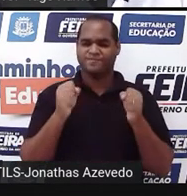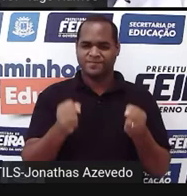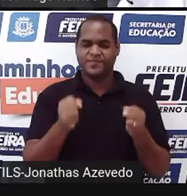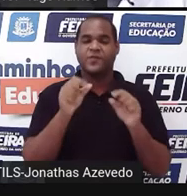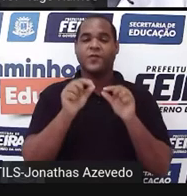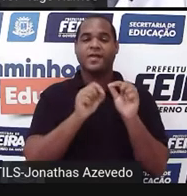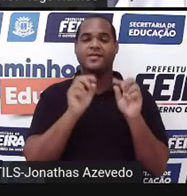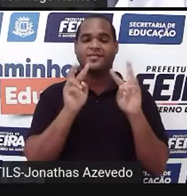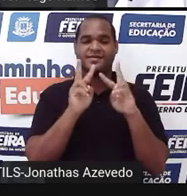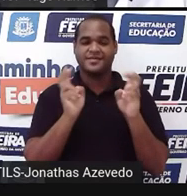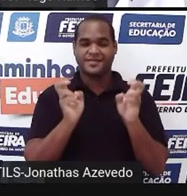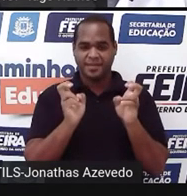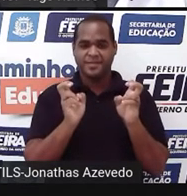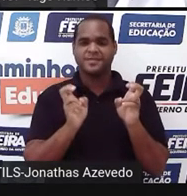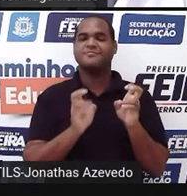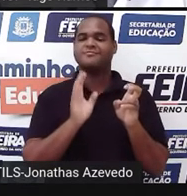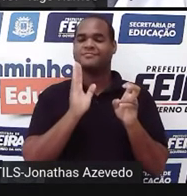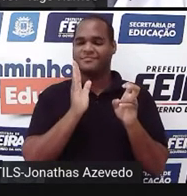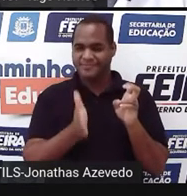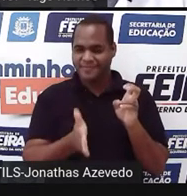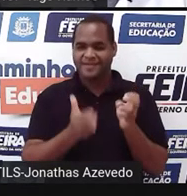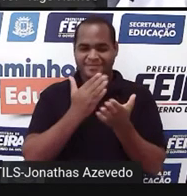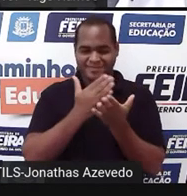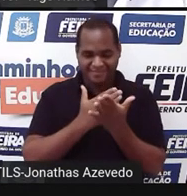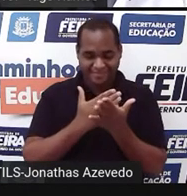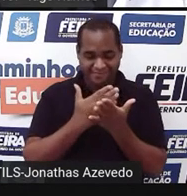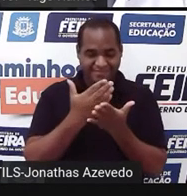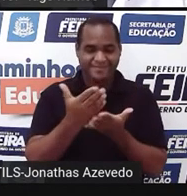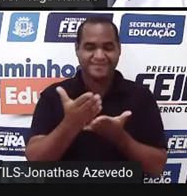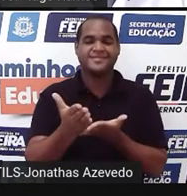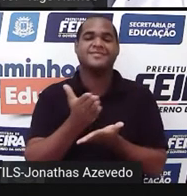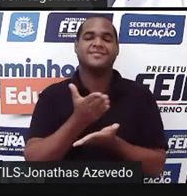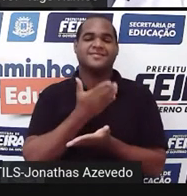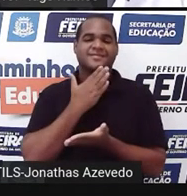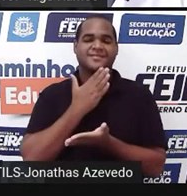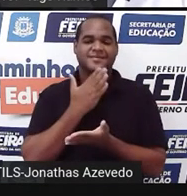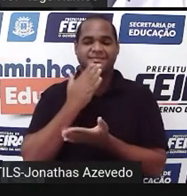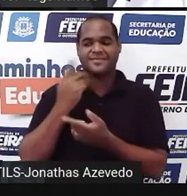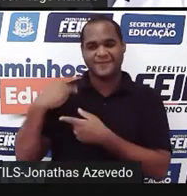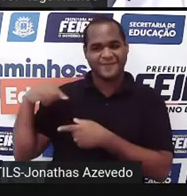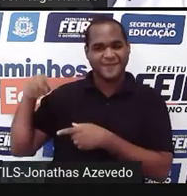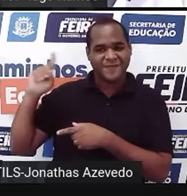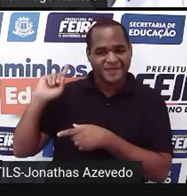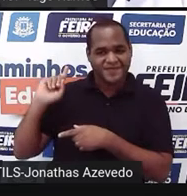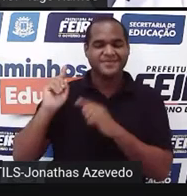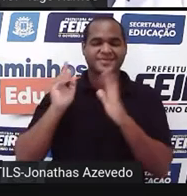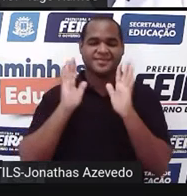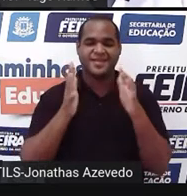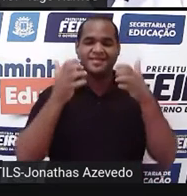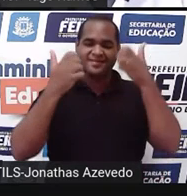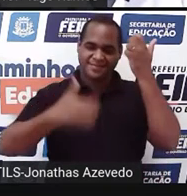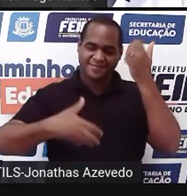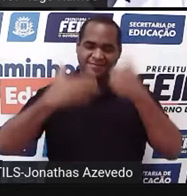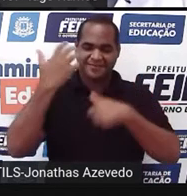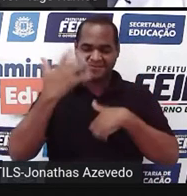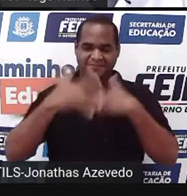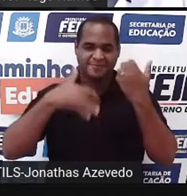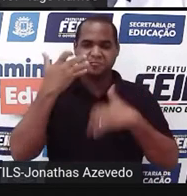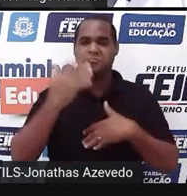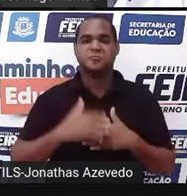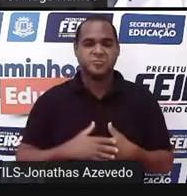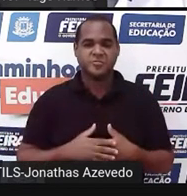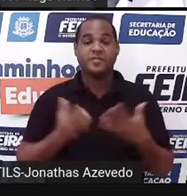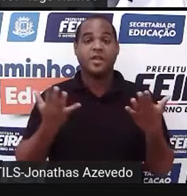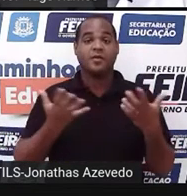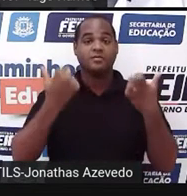com um tema que a gente já iniciou aí em aulas anteriores né então a gente